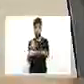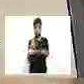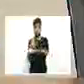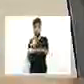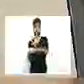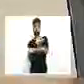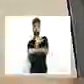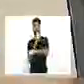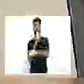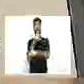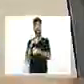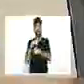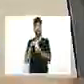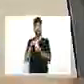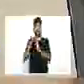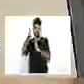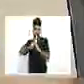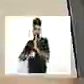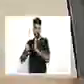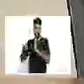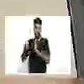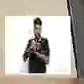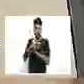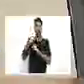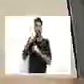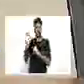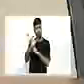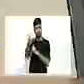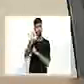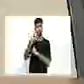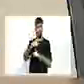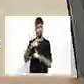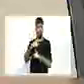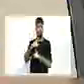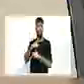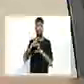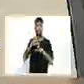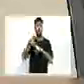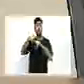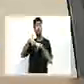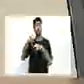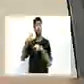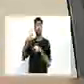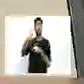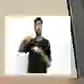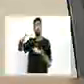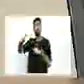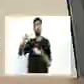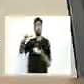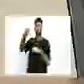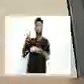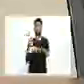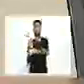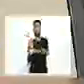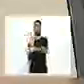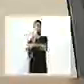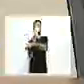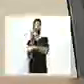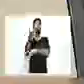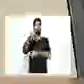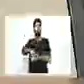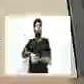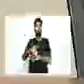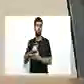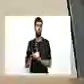tá fazendo um novo contrato e esse contrato ele é caro e passa TRS meses o mato tá tudo aí de novo então